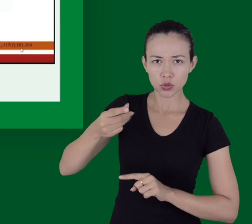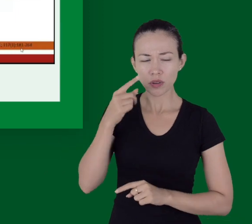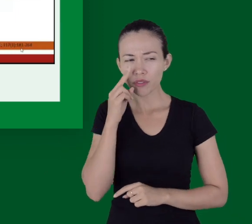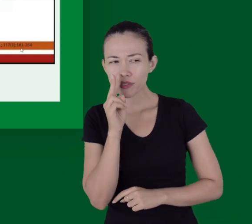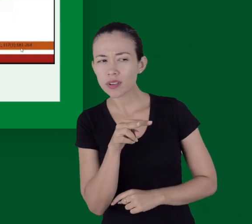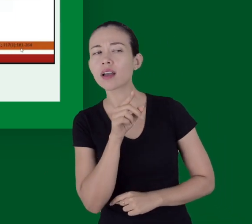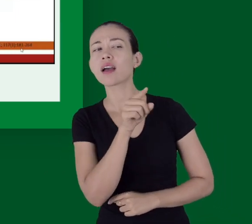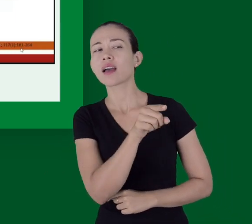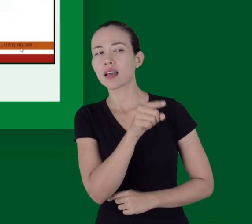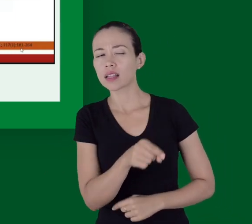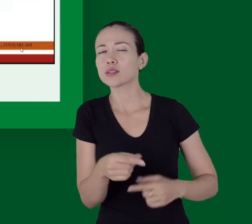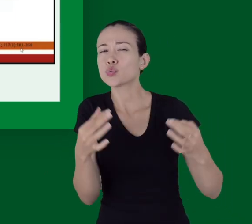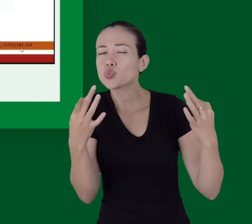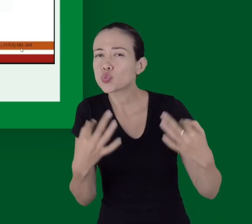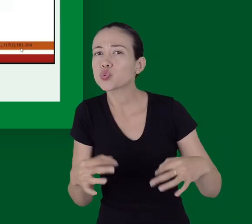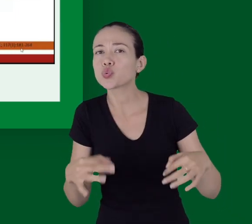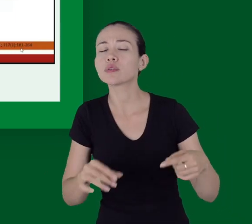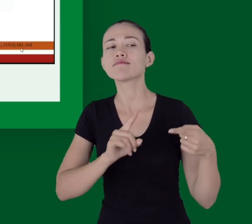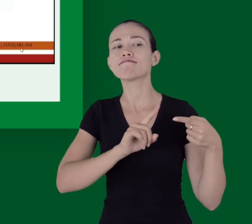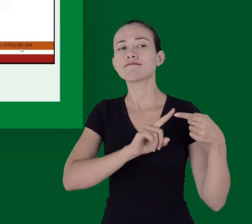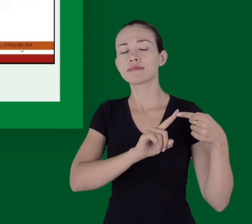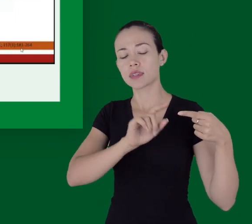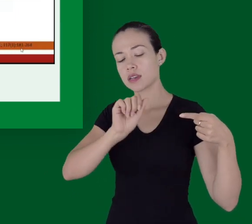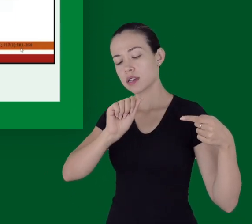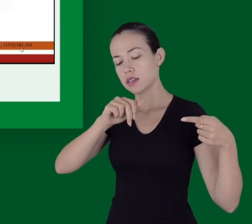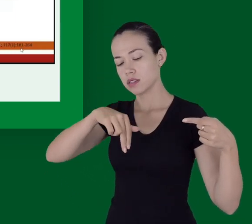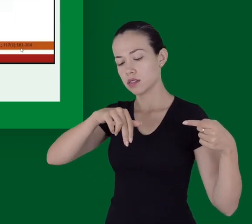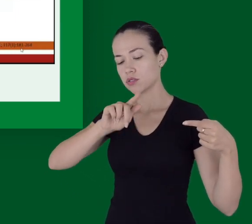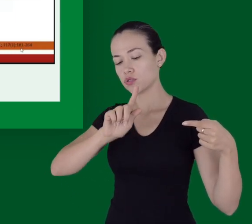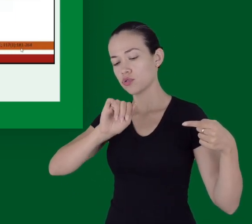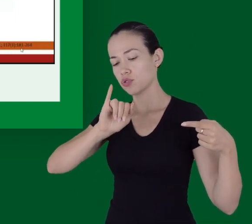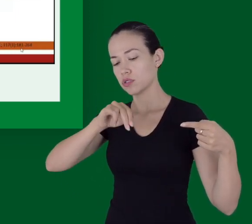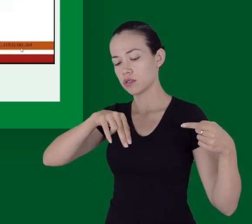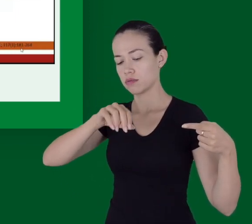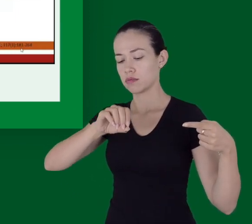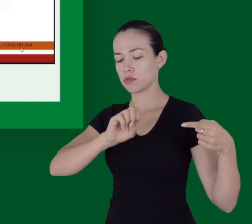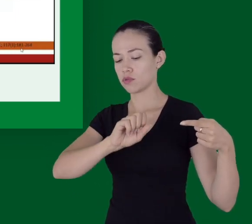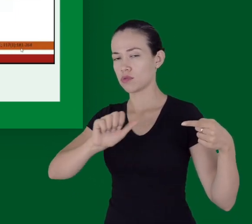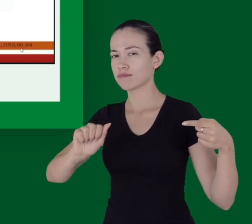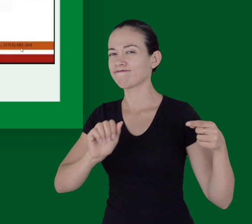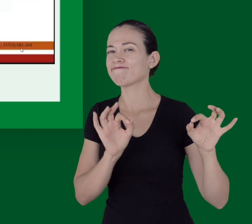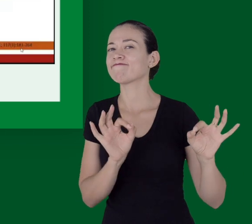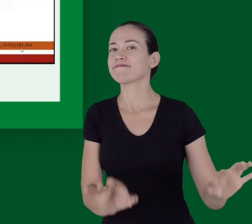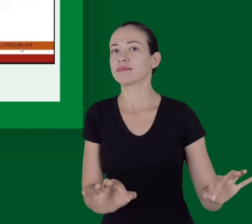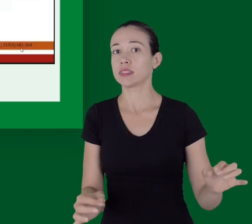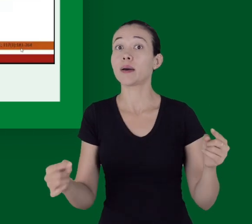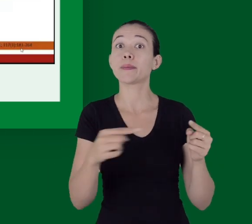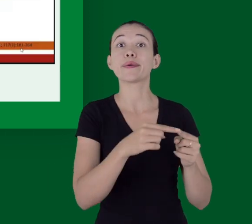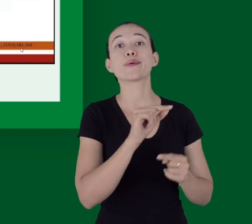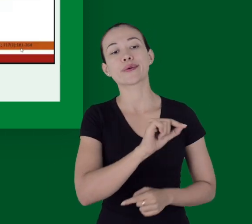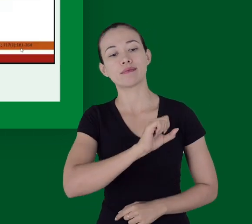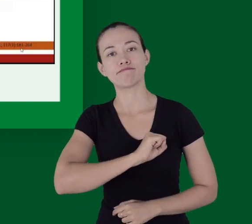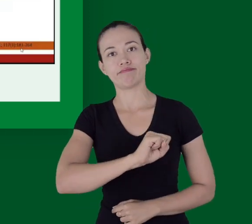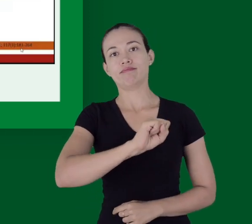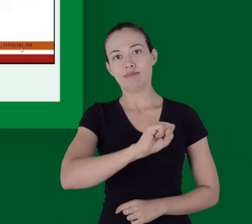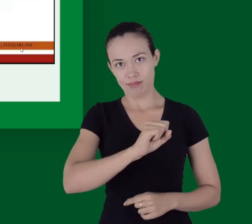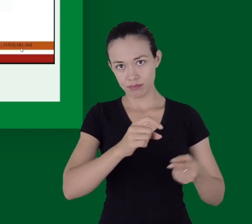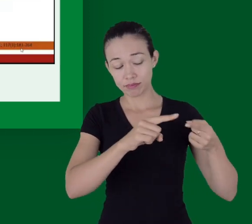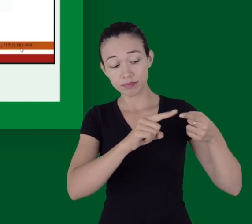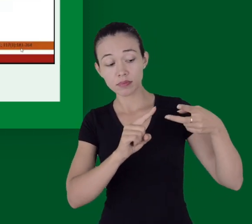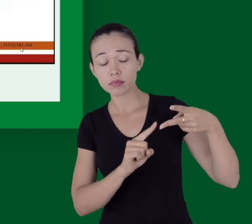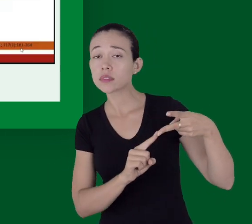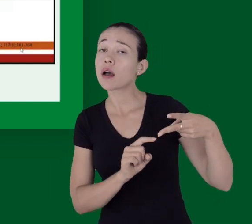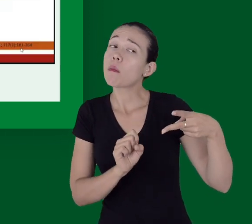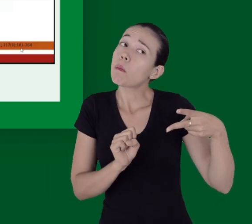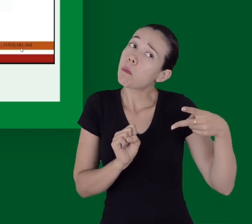tanto em definitivamente anginosa, que é aquela dor que faz a gente pensar como primeiro diagnóstico o infarto, né,